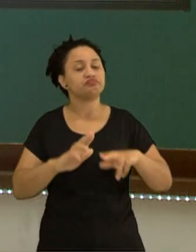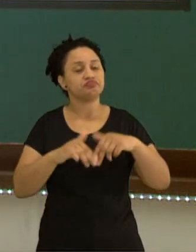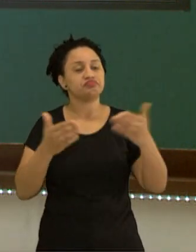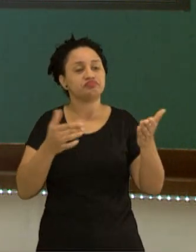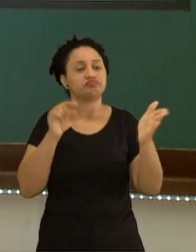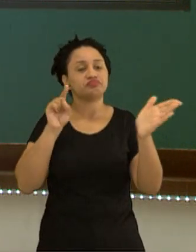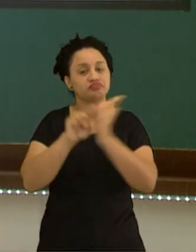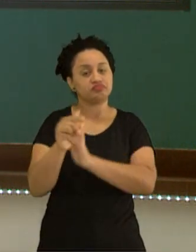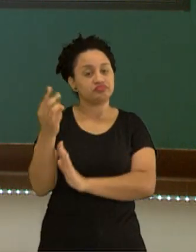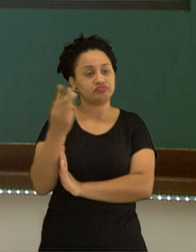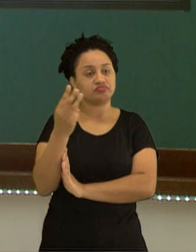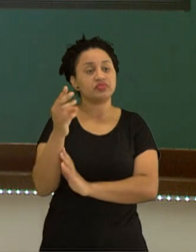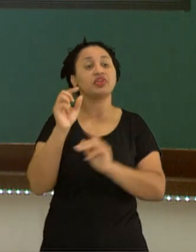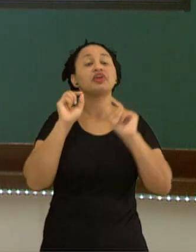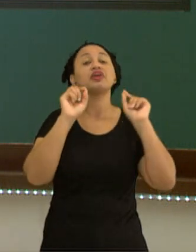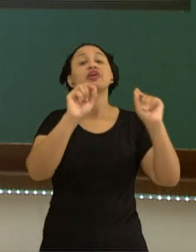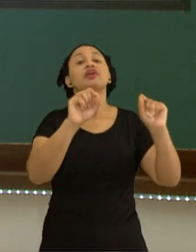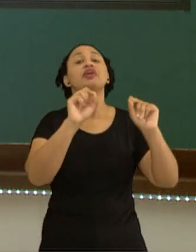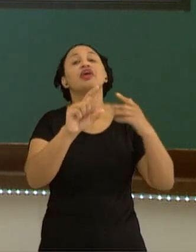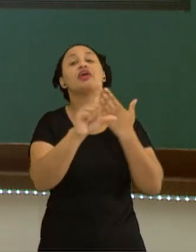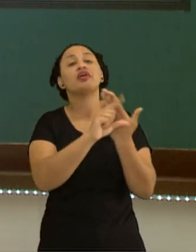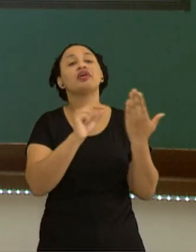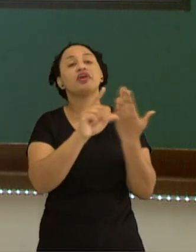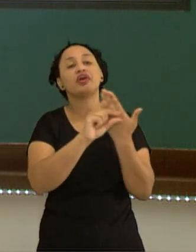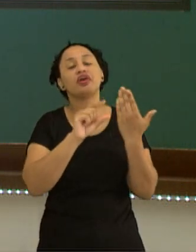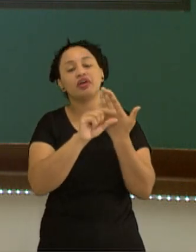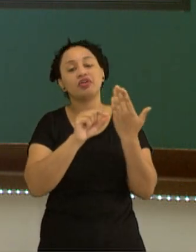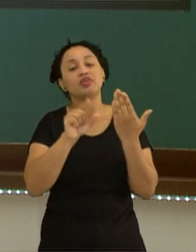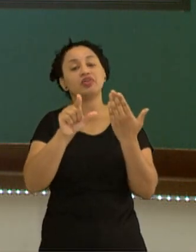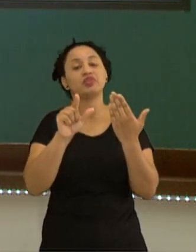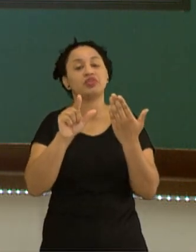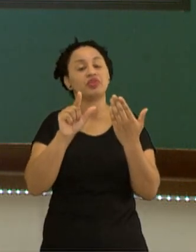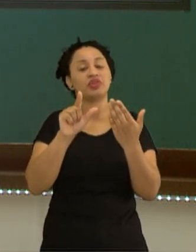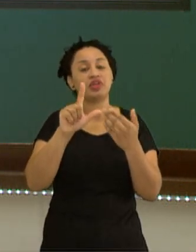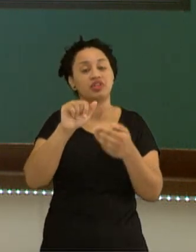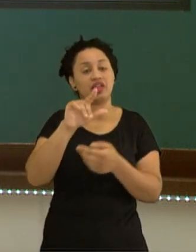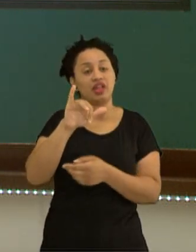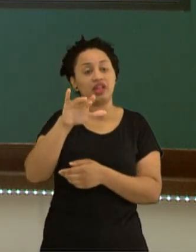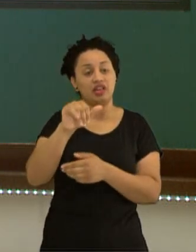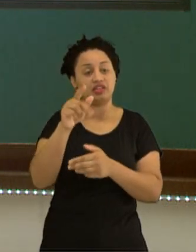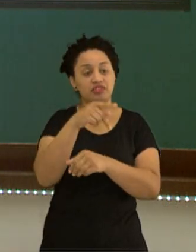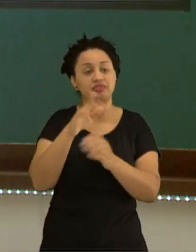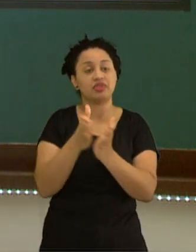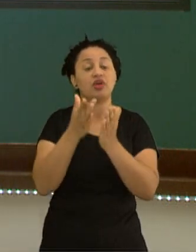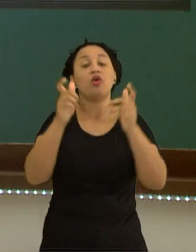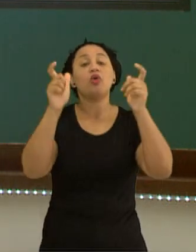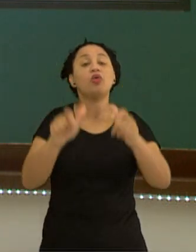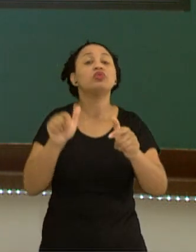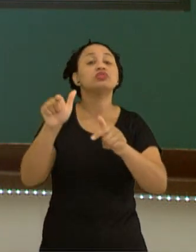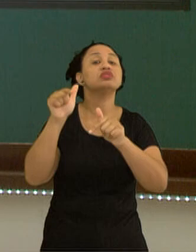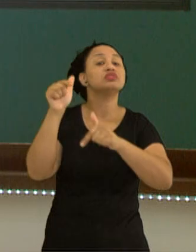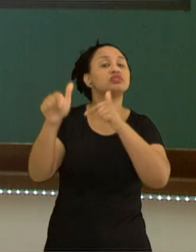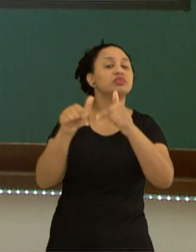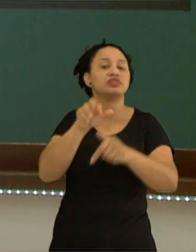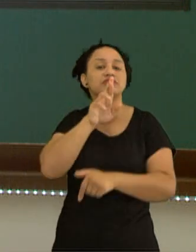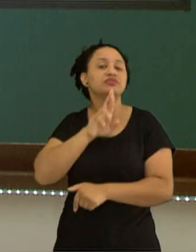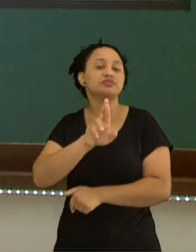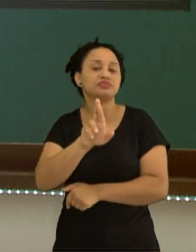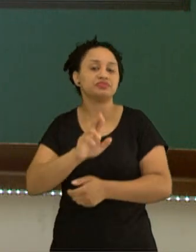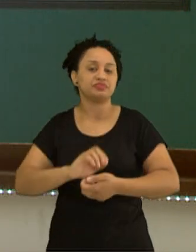número 3. Quem é o autor de Alice no País das Maravilhas? Onde ele trabalhava?